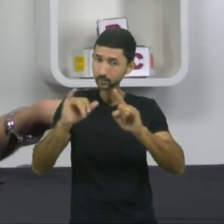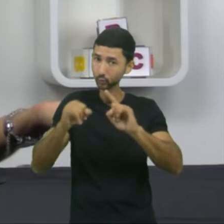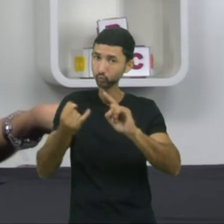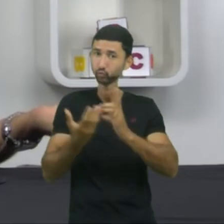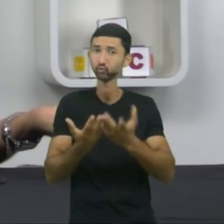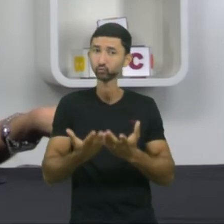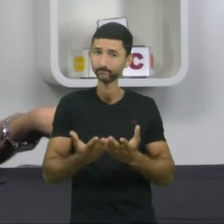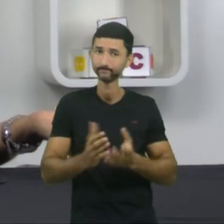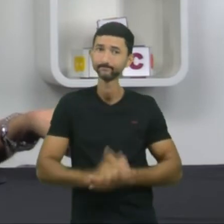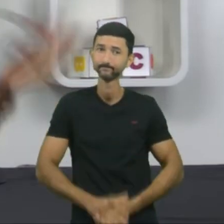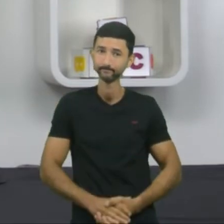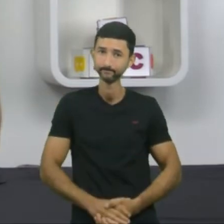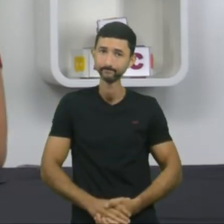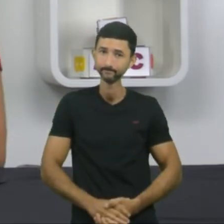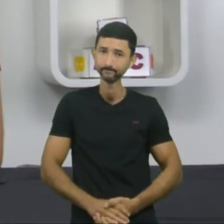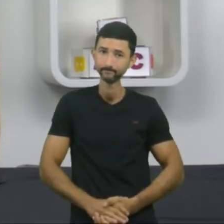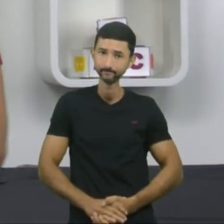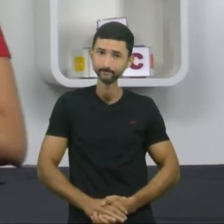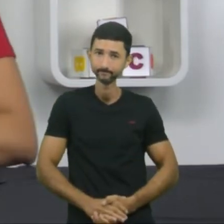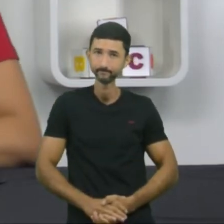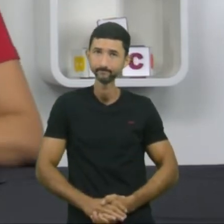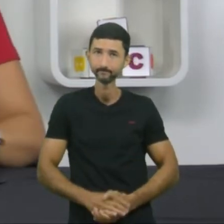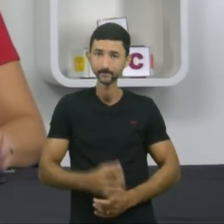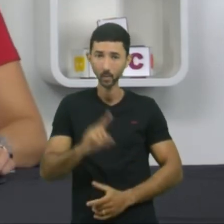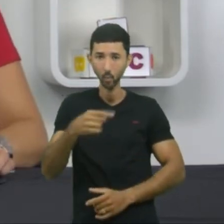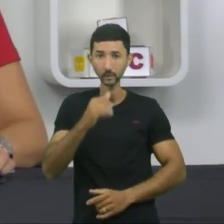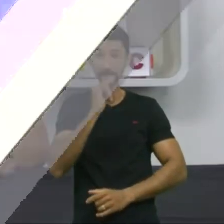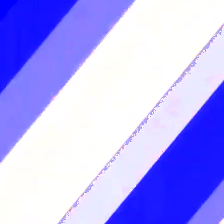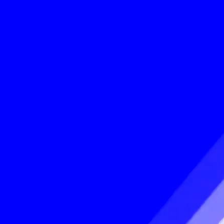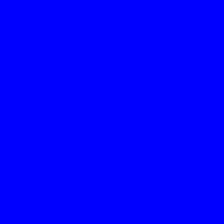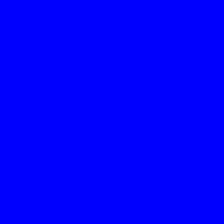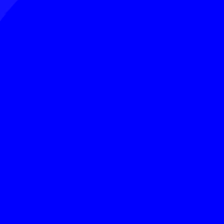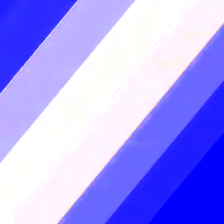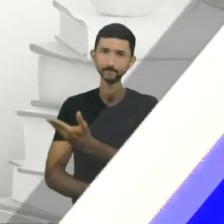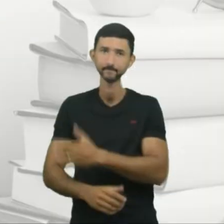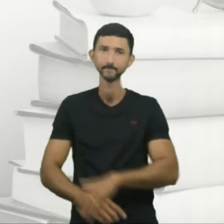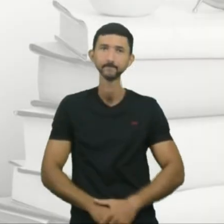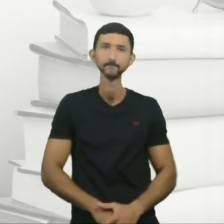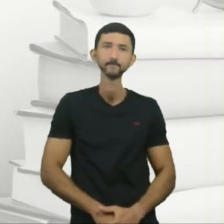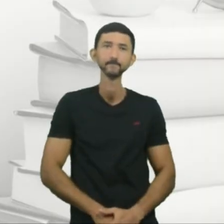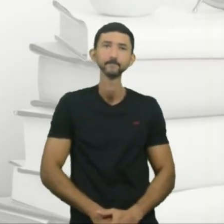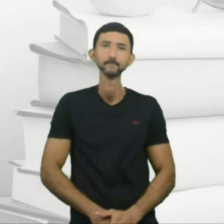de R$ 3.000. E eu trago mais um exemplo, olha lá na tela.